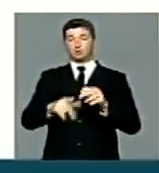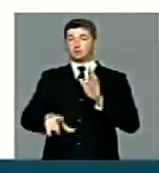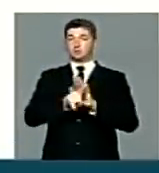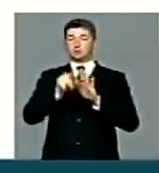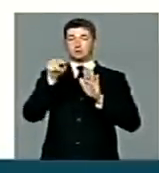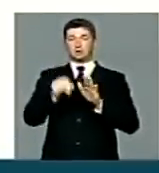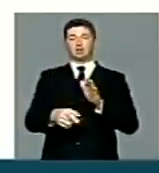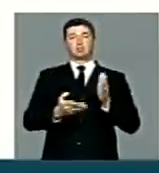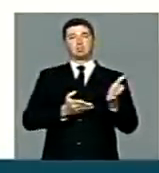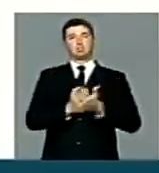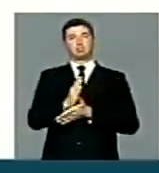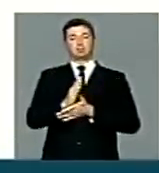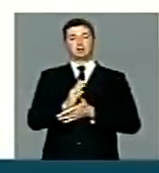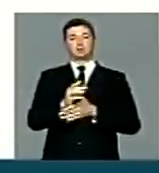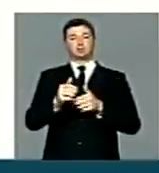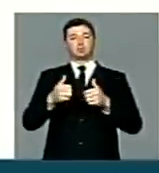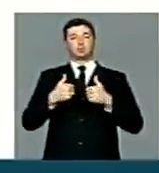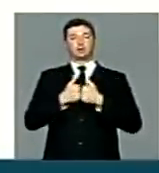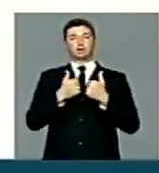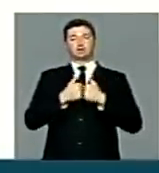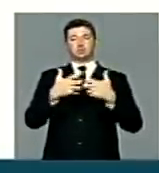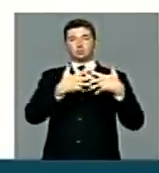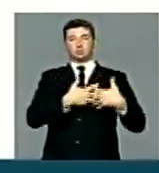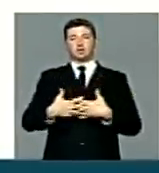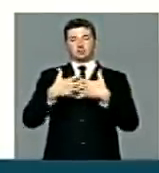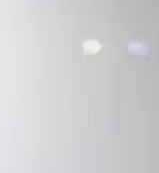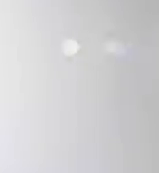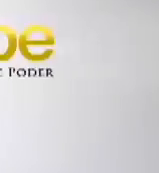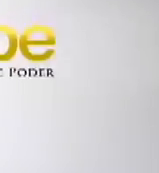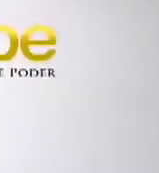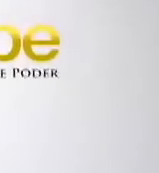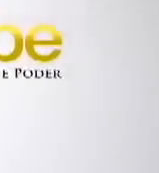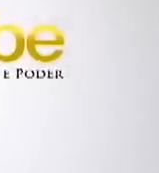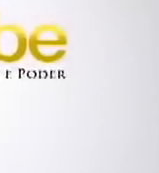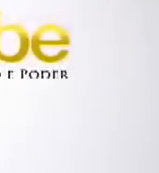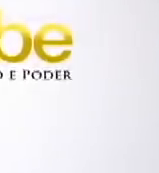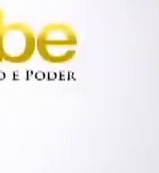que nós aprovamos aqui dos Transporte dos caminhoneiros Muito obrigado senhor